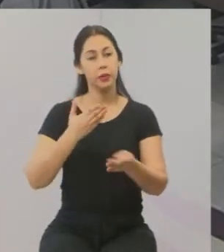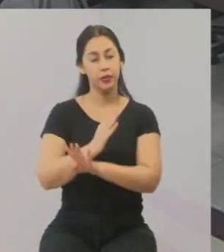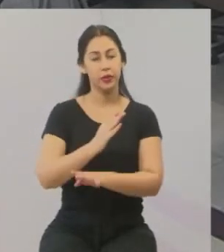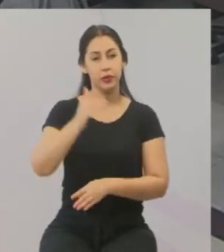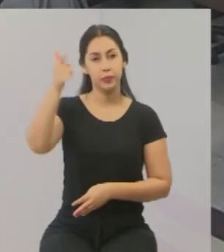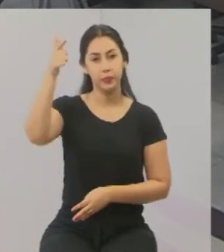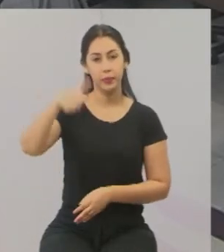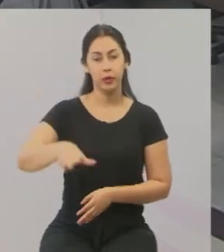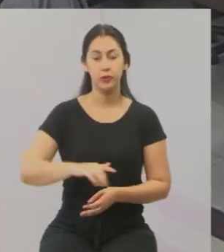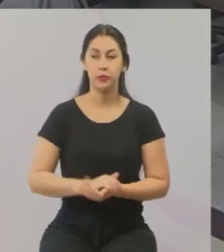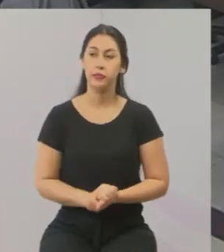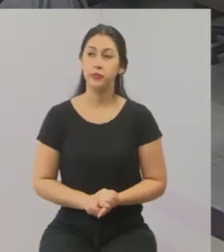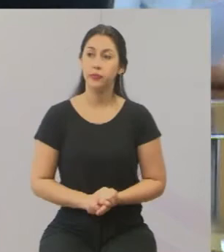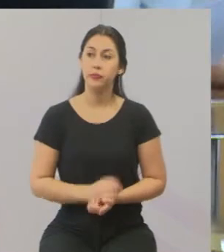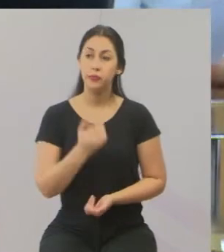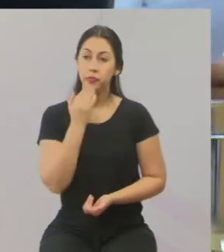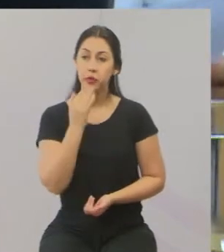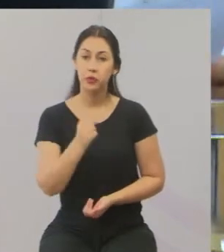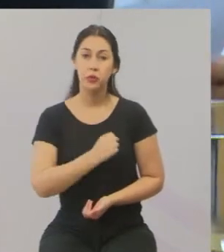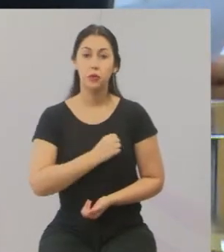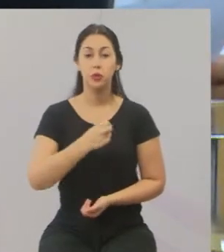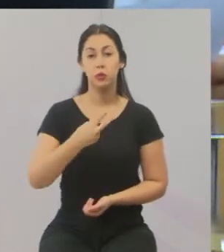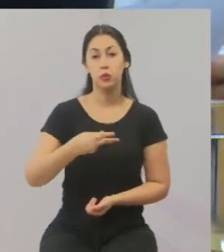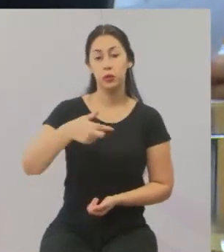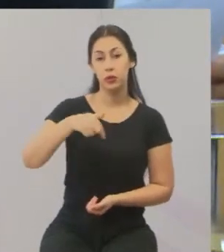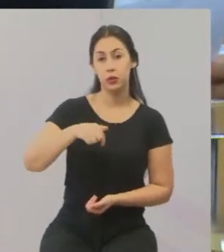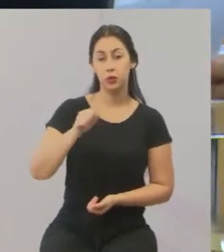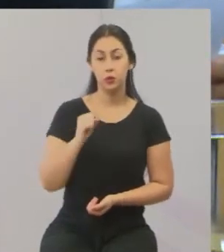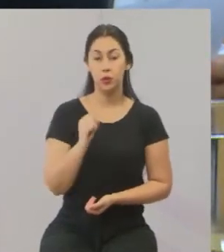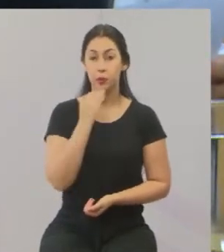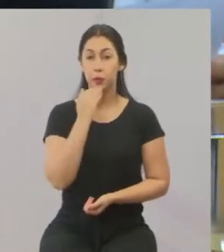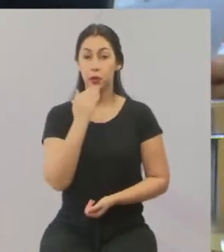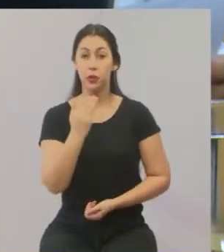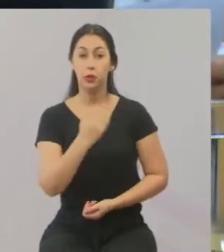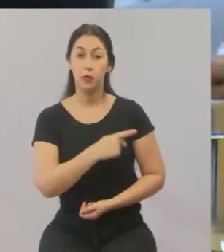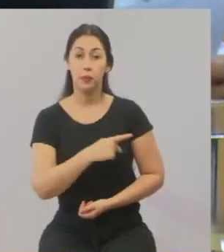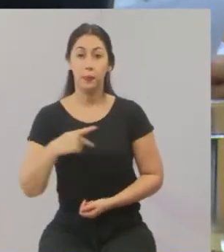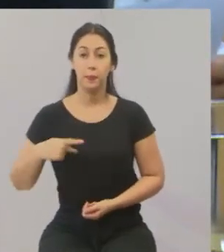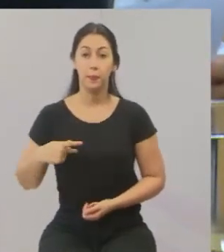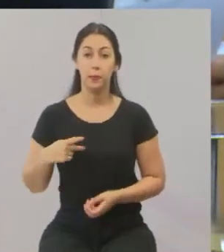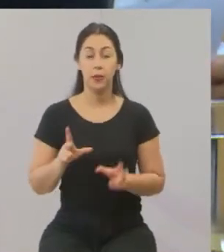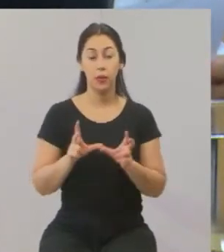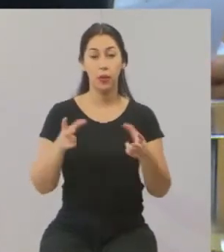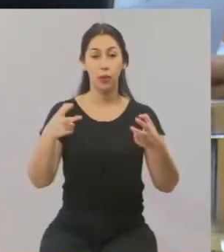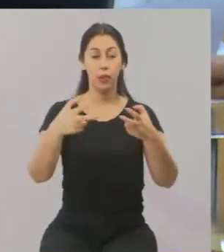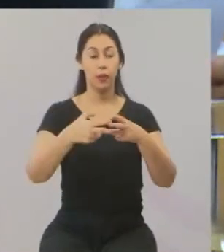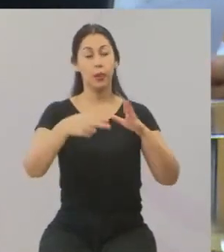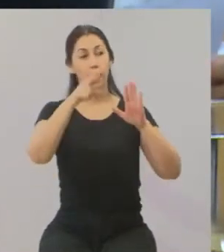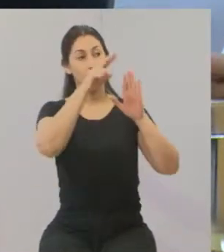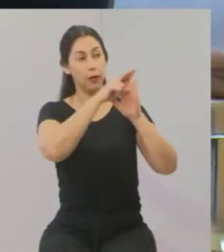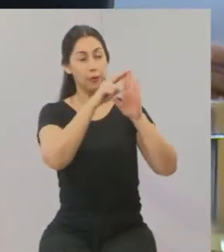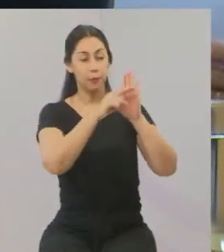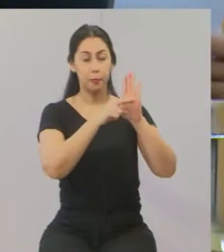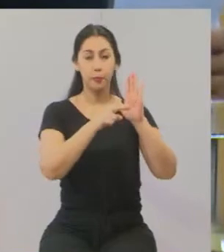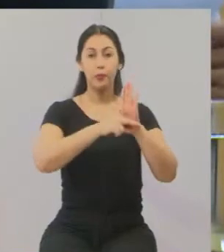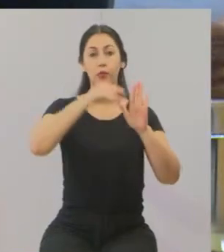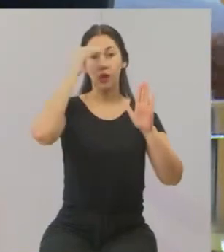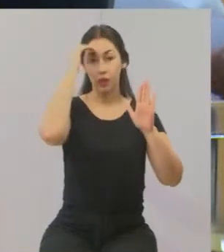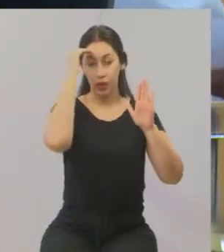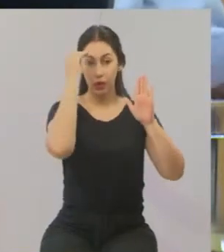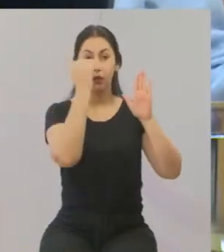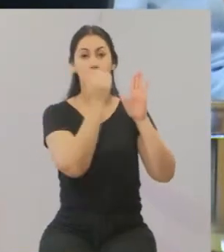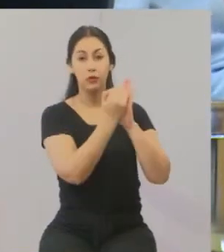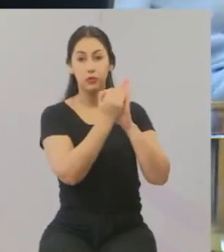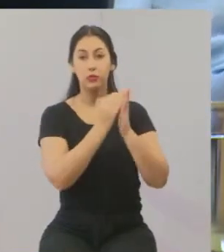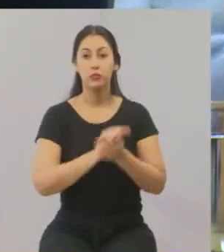requerimento. Requerimento 278. Requeremos ao excelentíssimo senhor presidente desta Casa, ouvido e aprovado pela Egrégio Plenário, cumpridas as